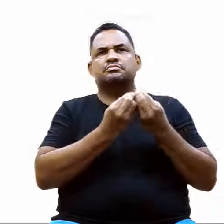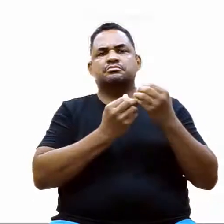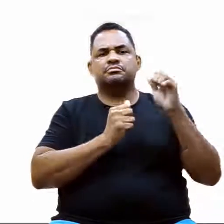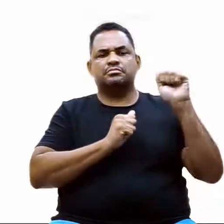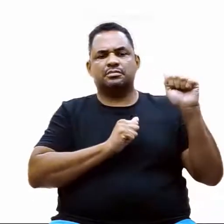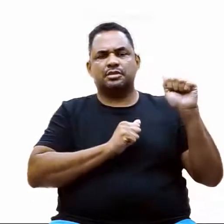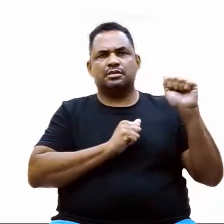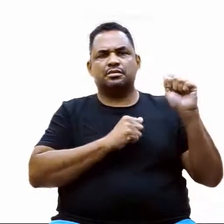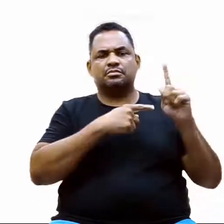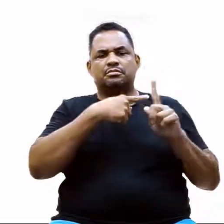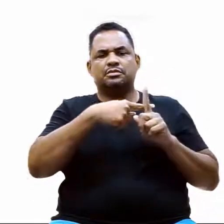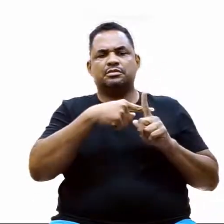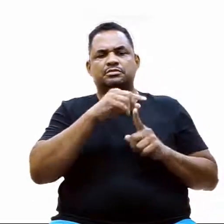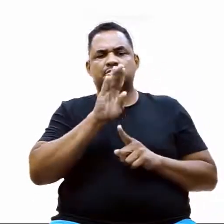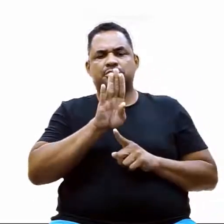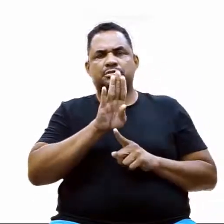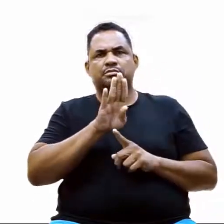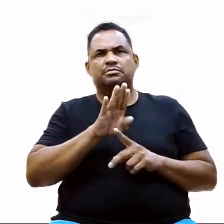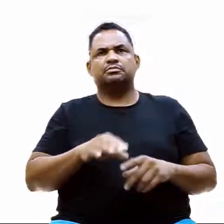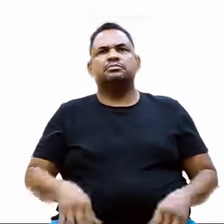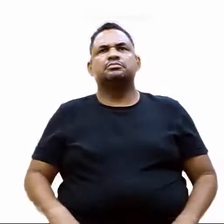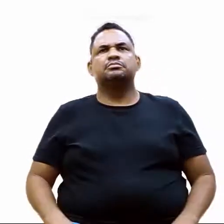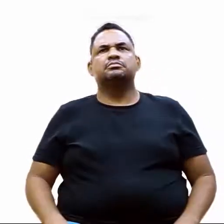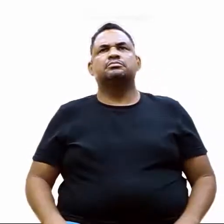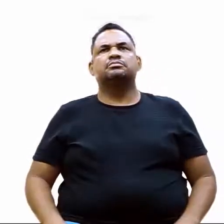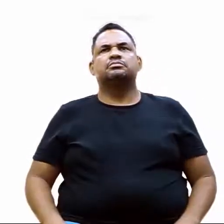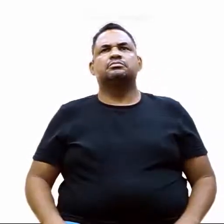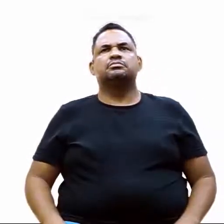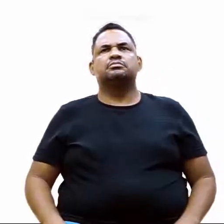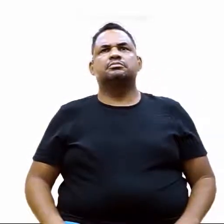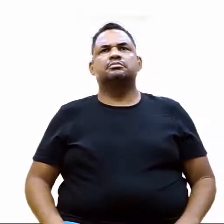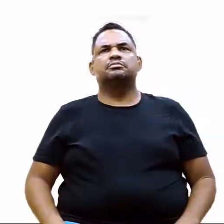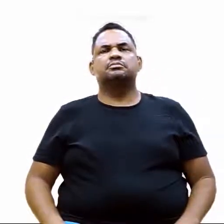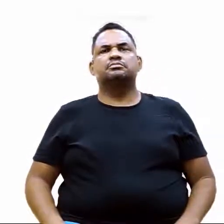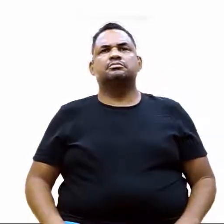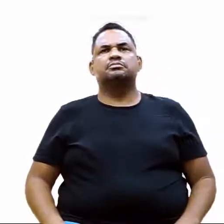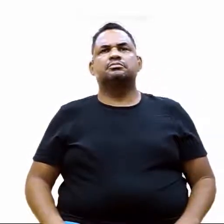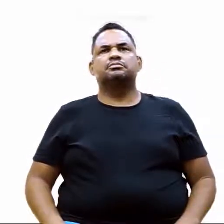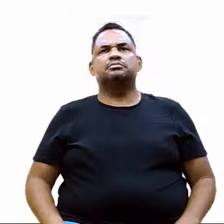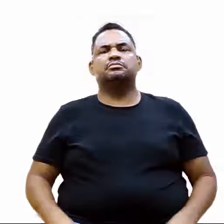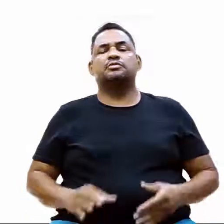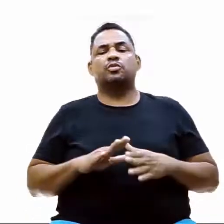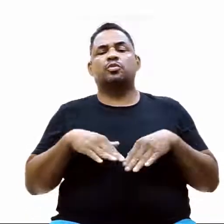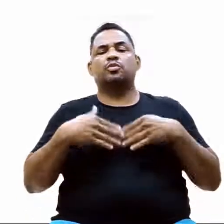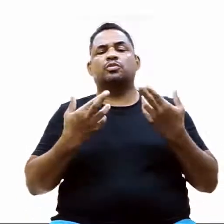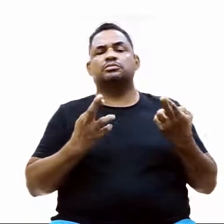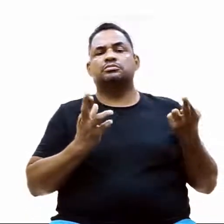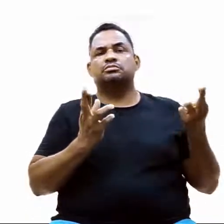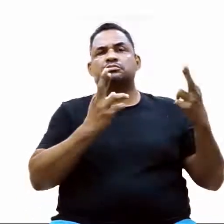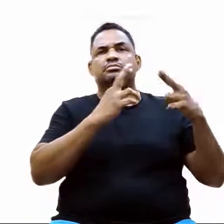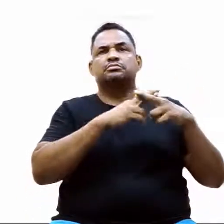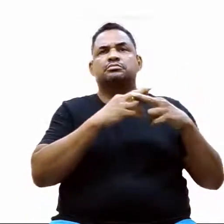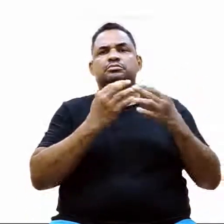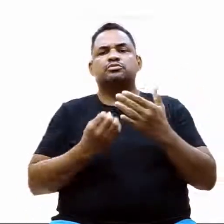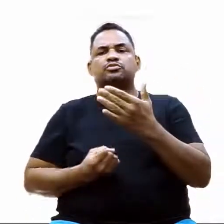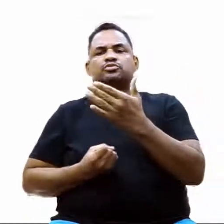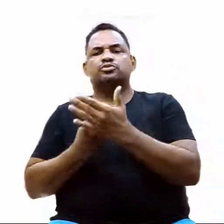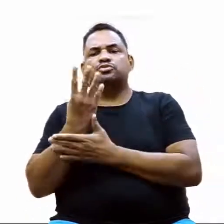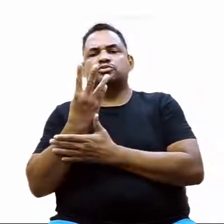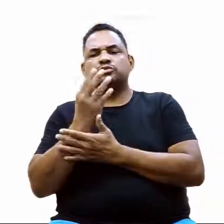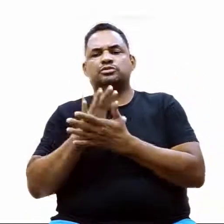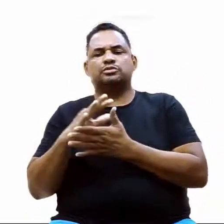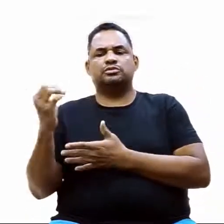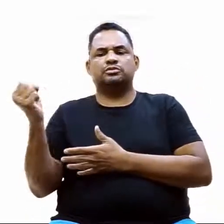B, como vocês viram. E essas substâncias, ao reagirem, formou novas substâncias